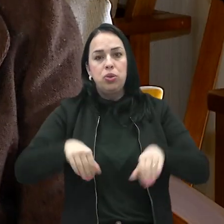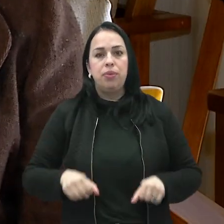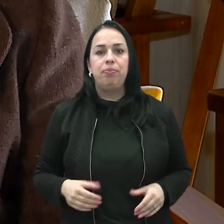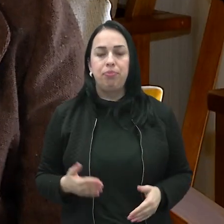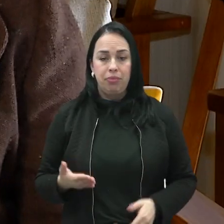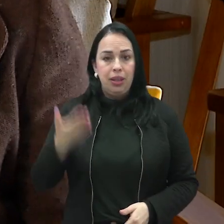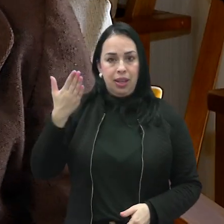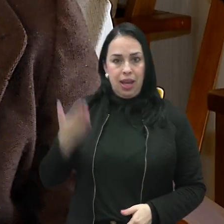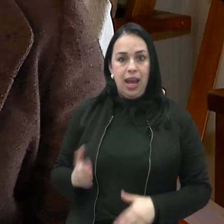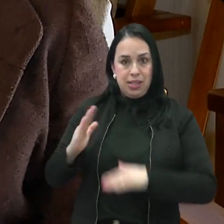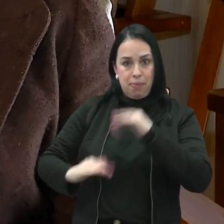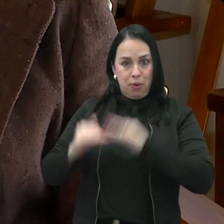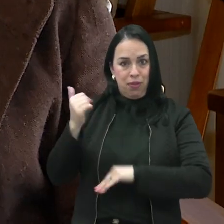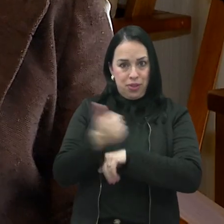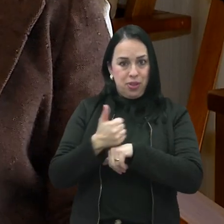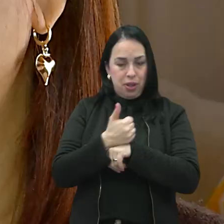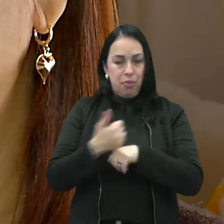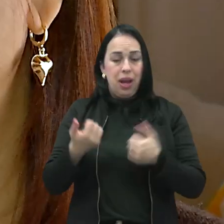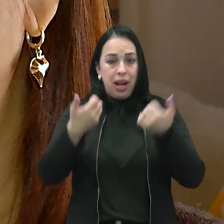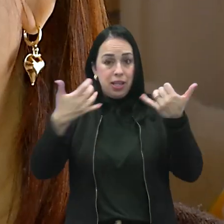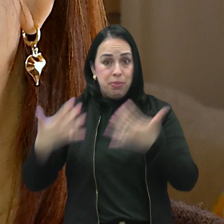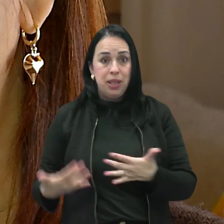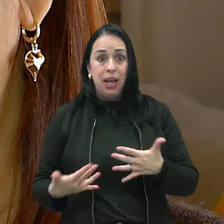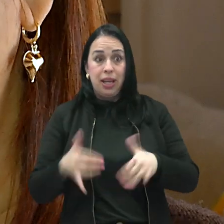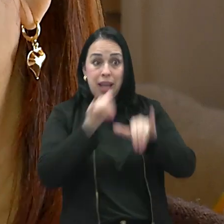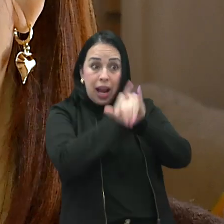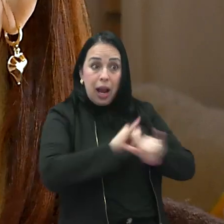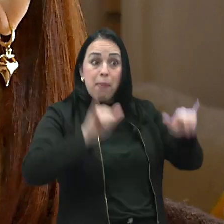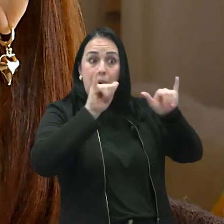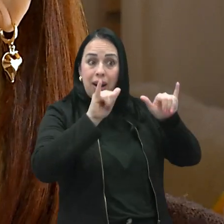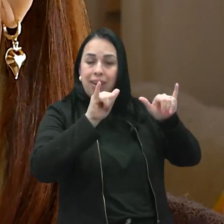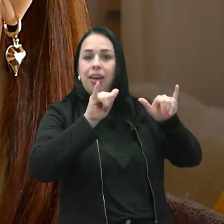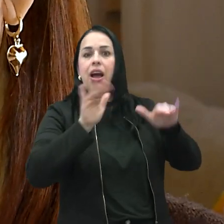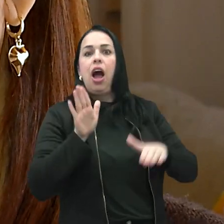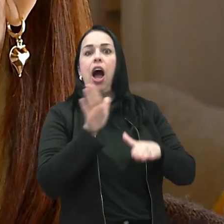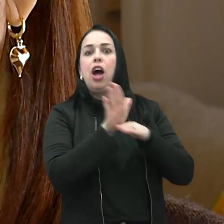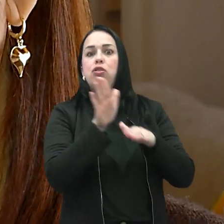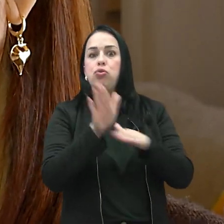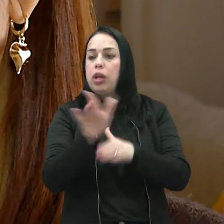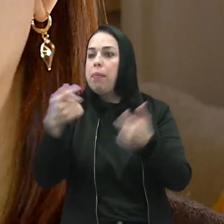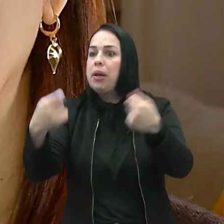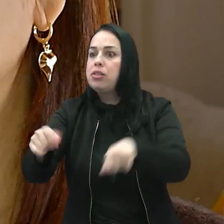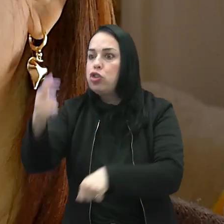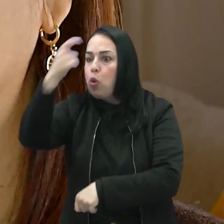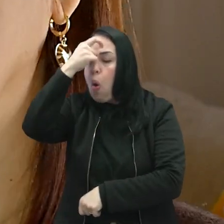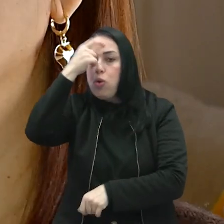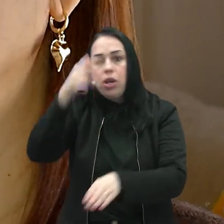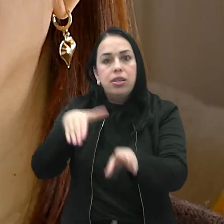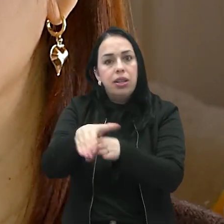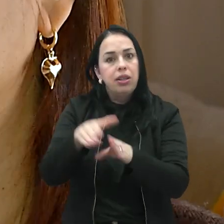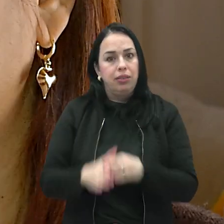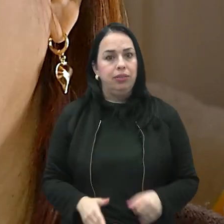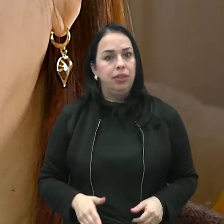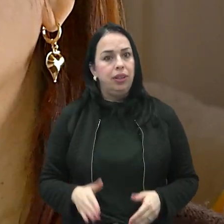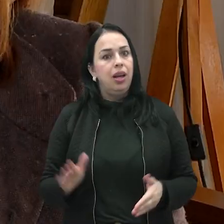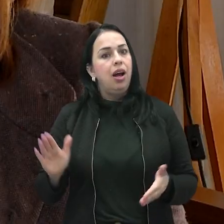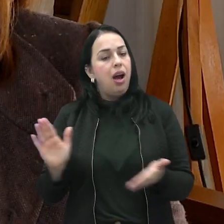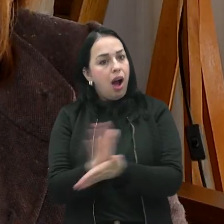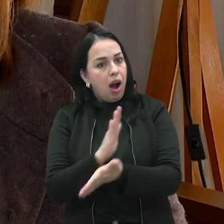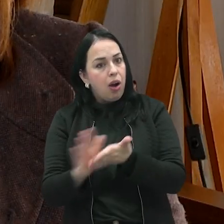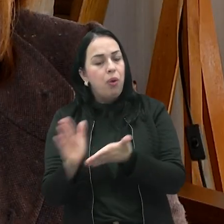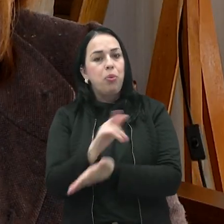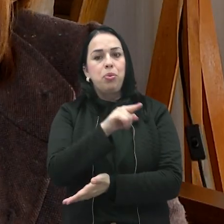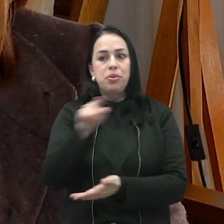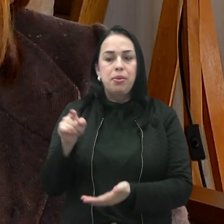essa especialista em dependência química, a campanha ajuda na conscientização sobre os perigos do abuso das drogas.